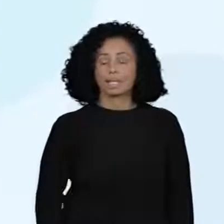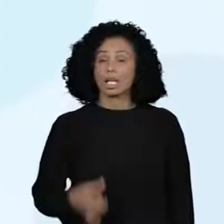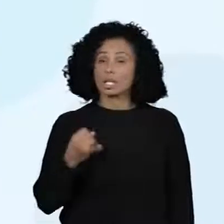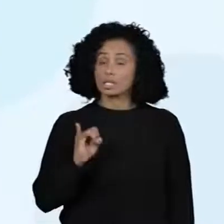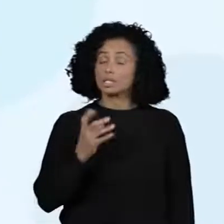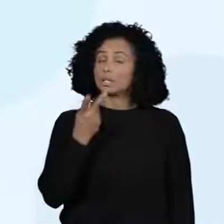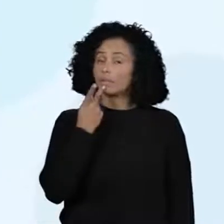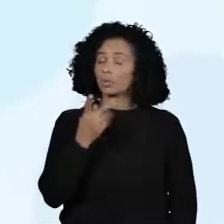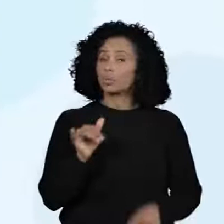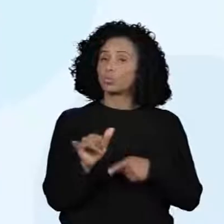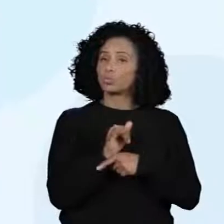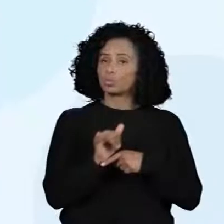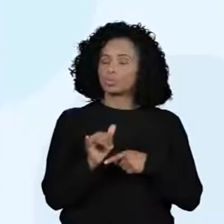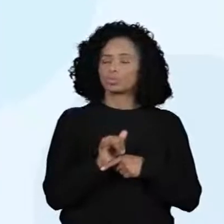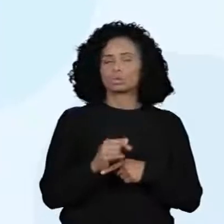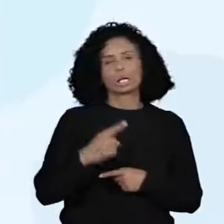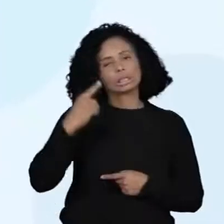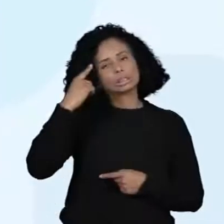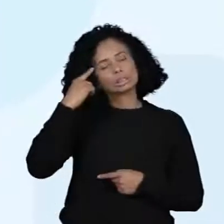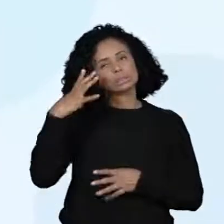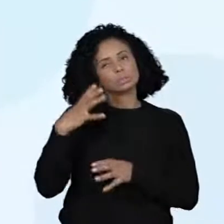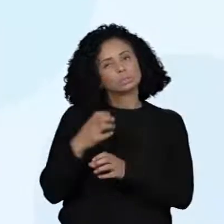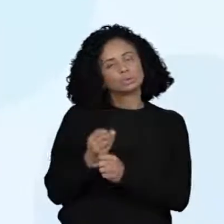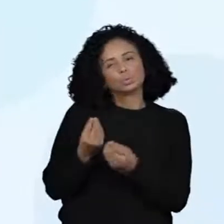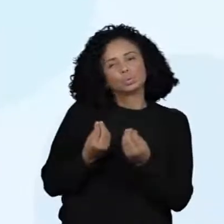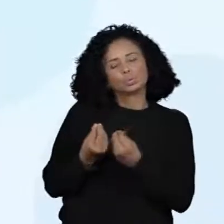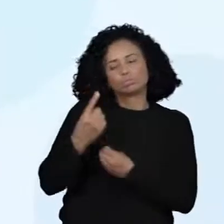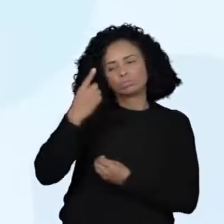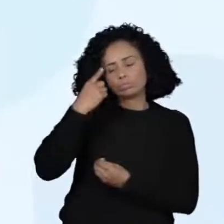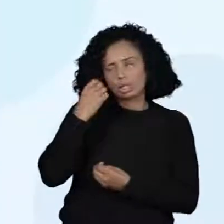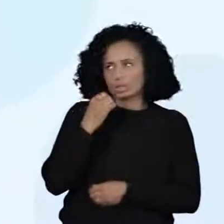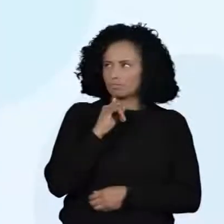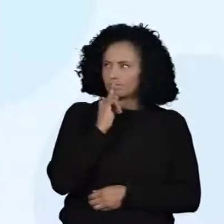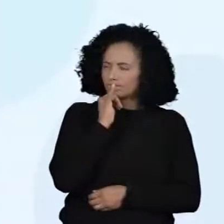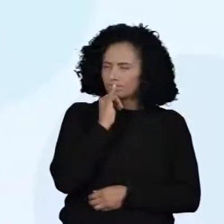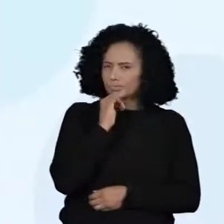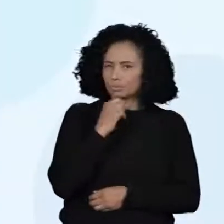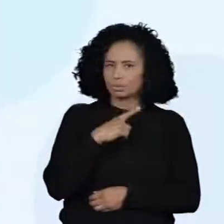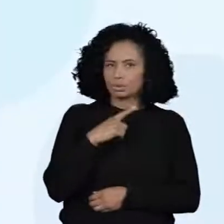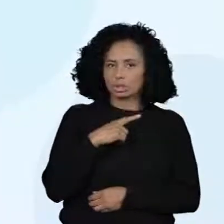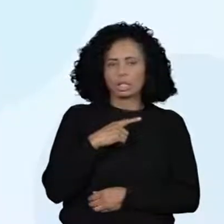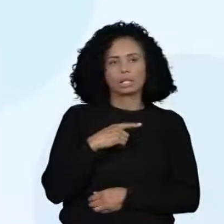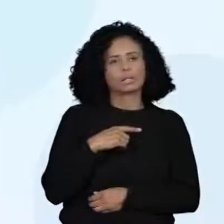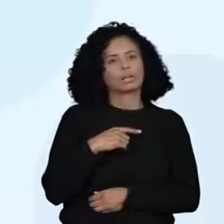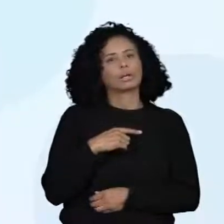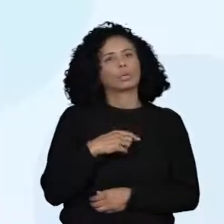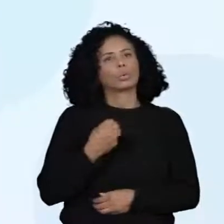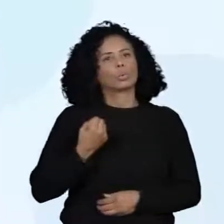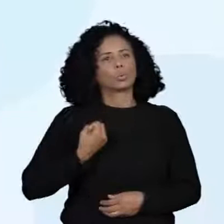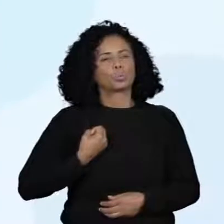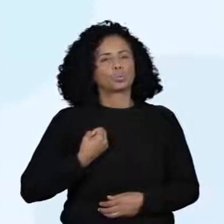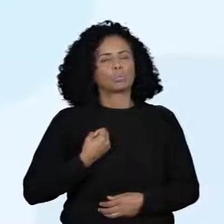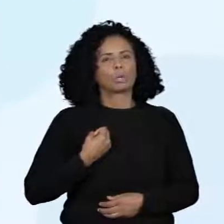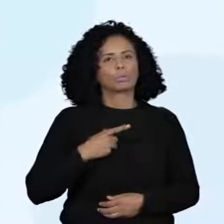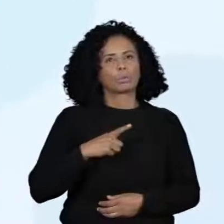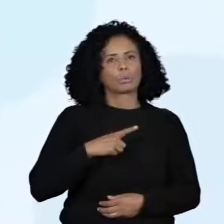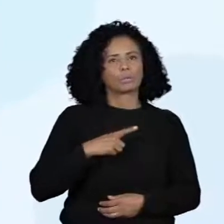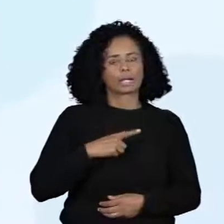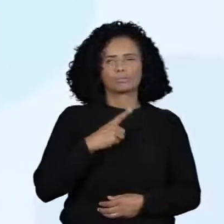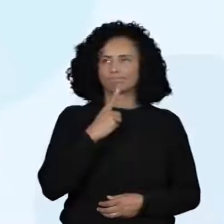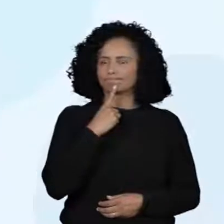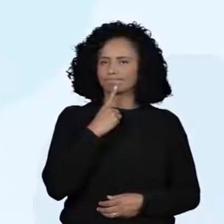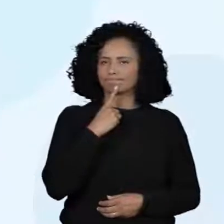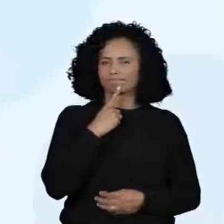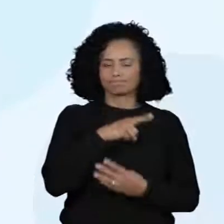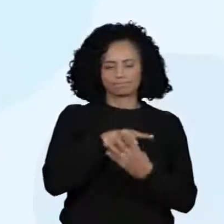estratégia do cálculo mental, é só pensar que um número tem 4 dezenas e o outro tem apenas 3